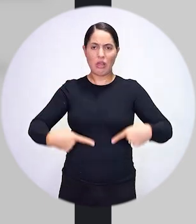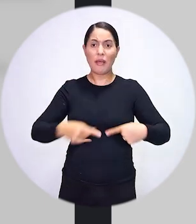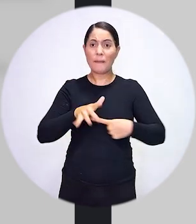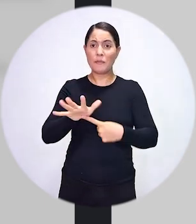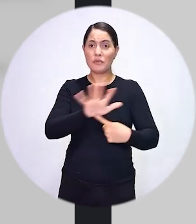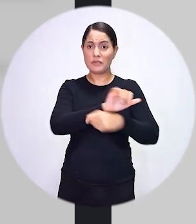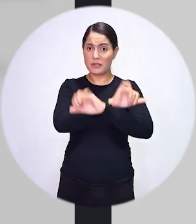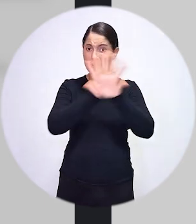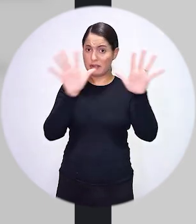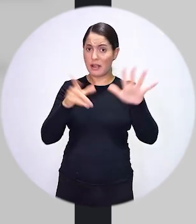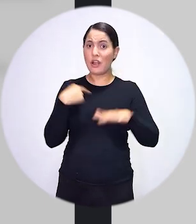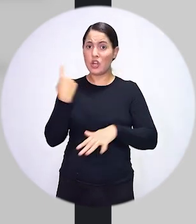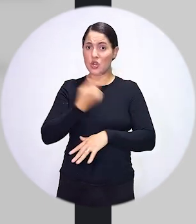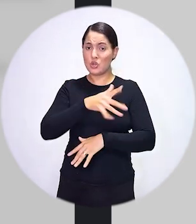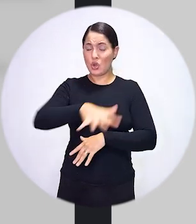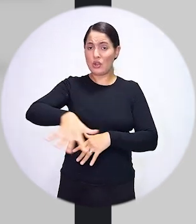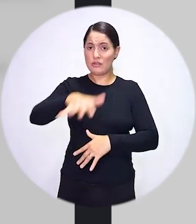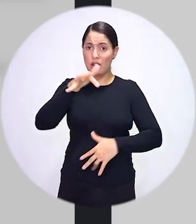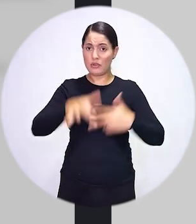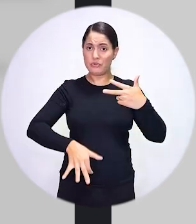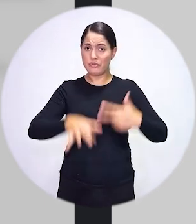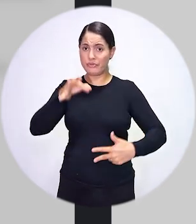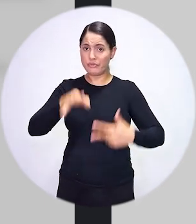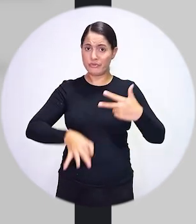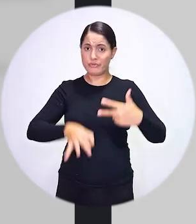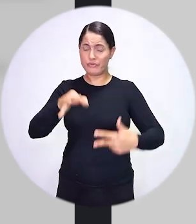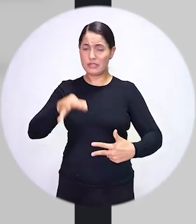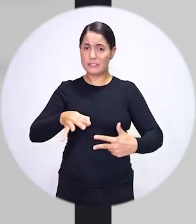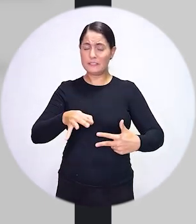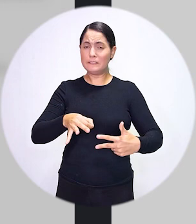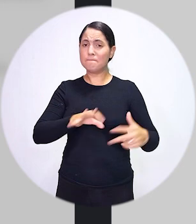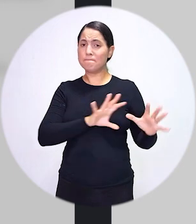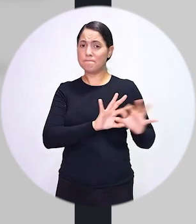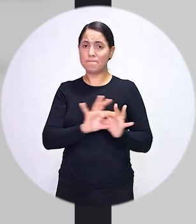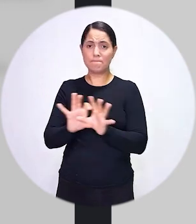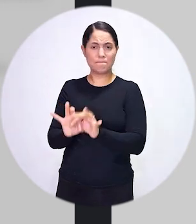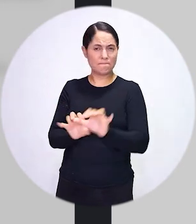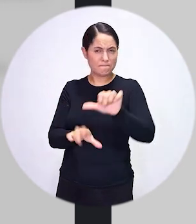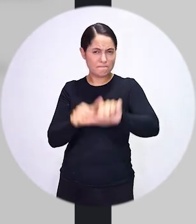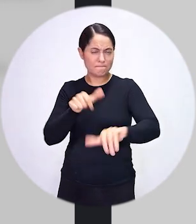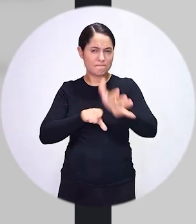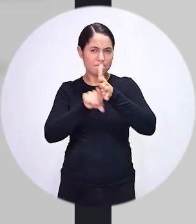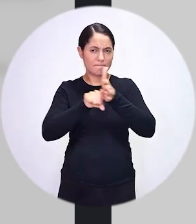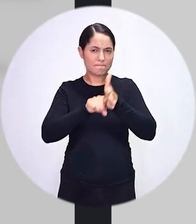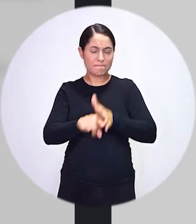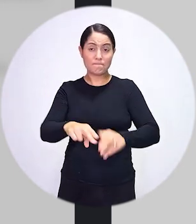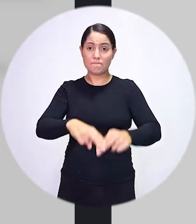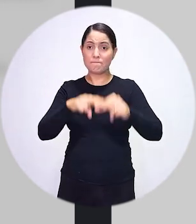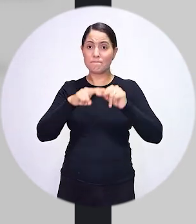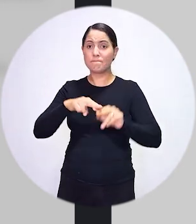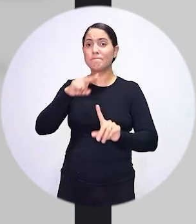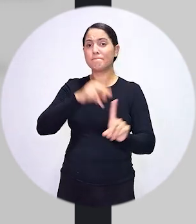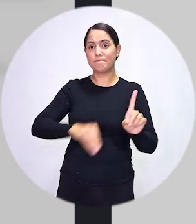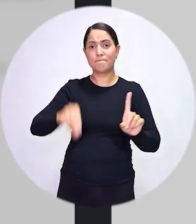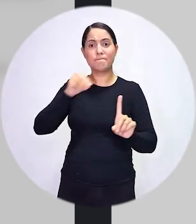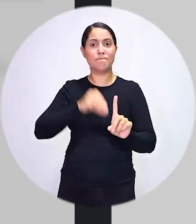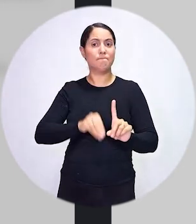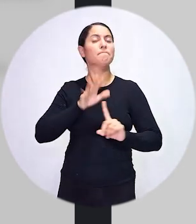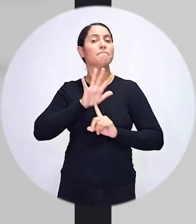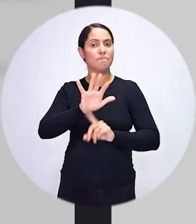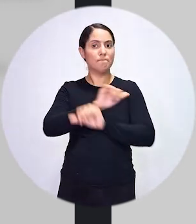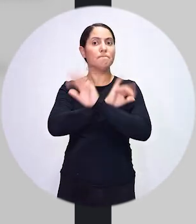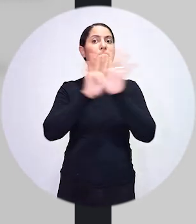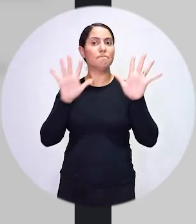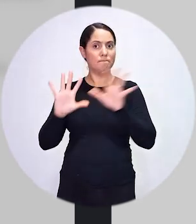violações institucionais que revitimizam e demonstram aos jurisdicionados cenário oposto ao esperado quando se trata de exames